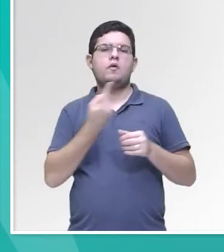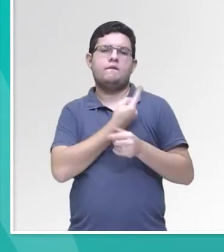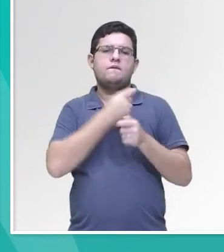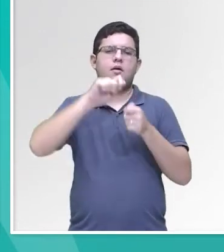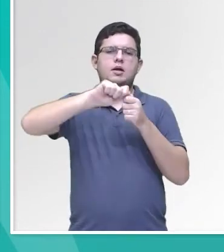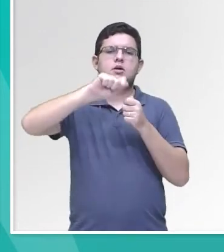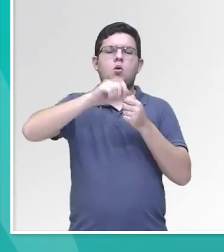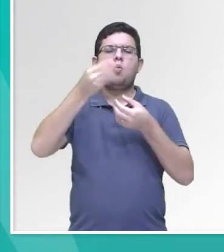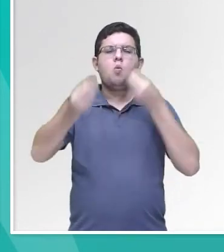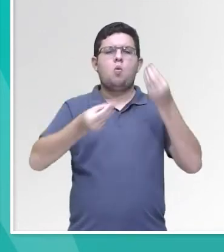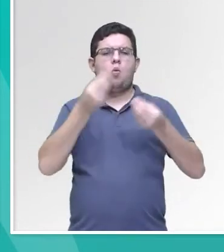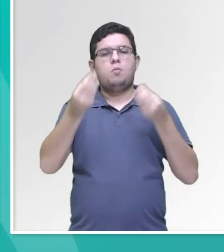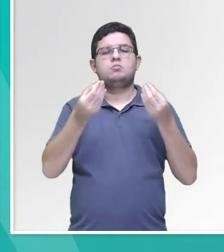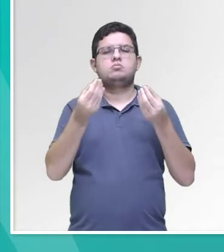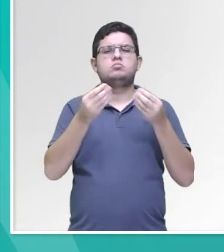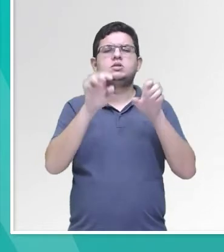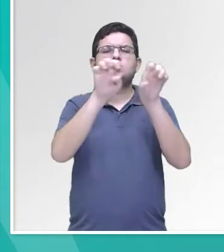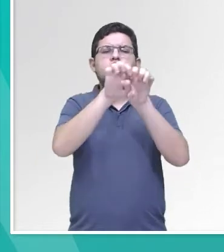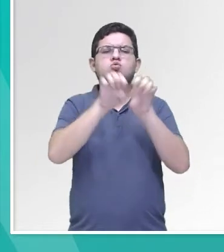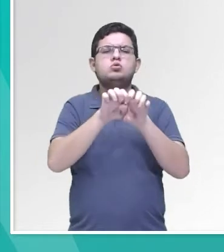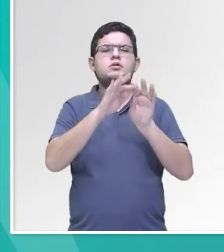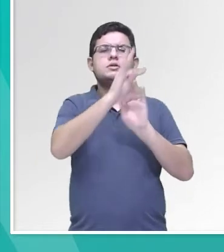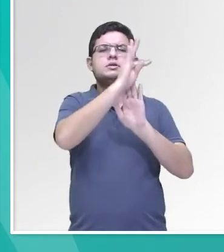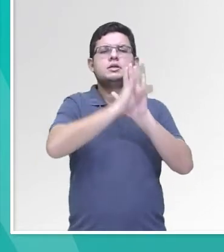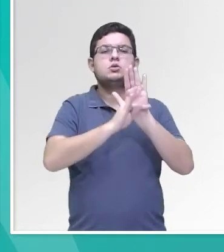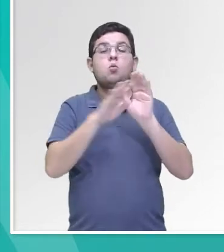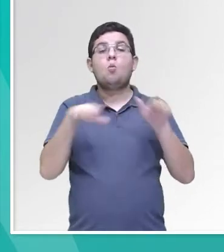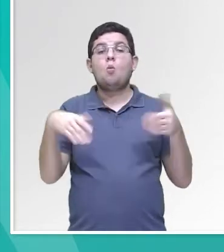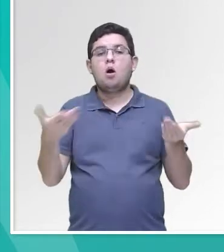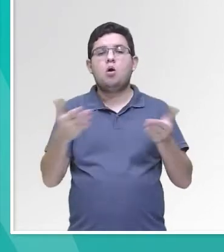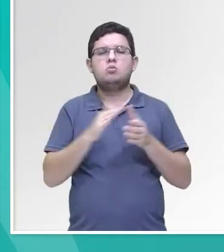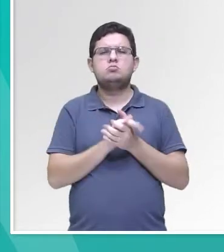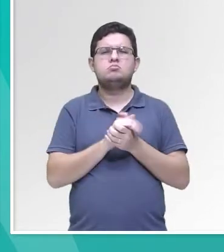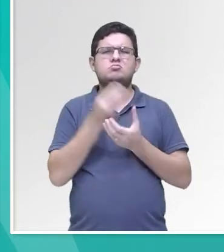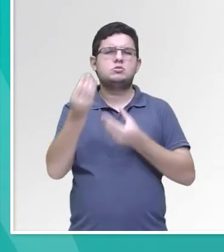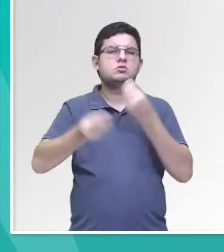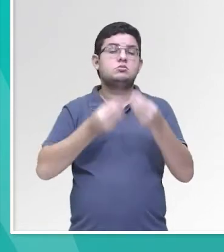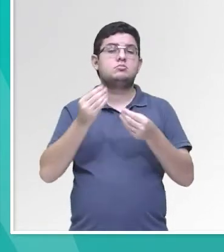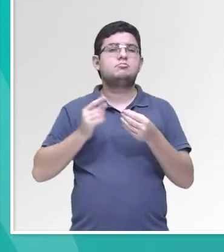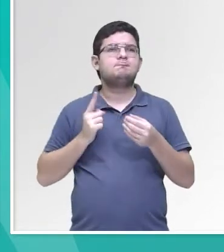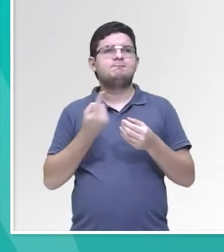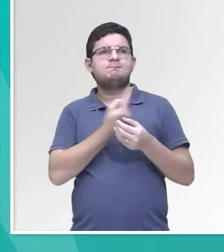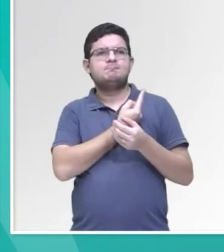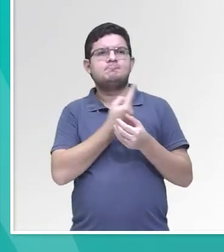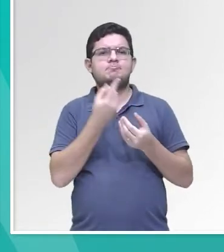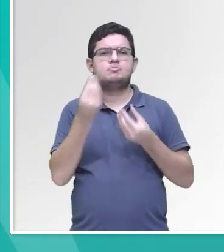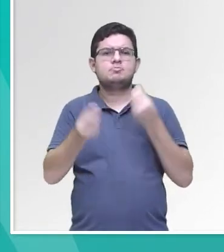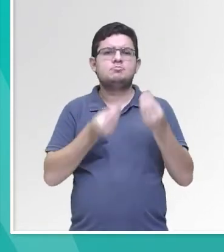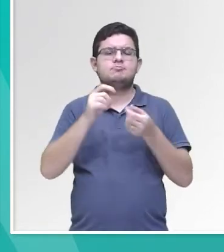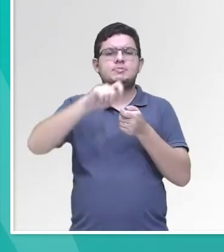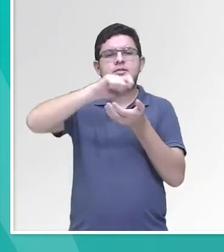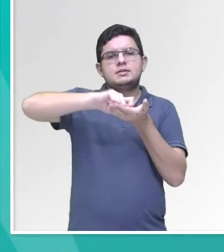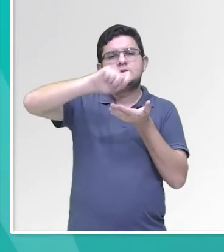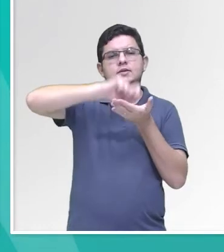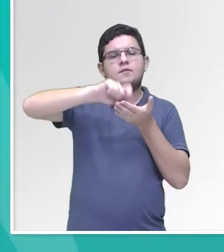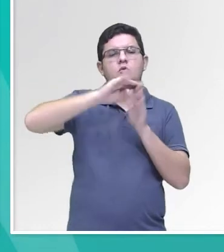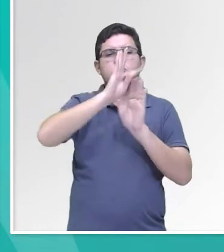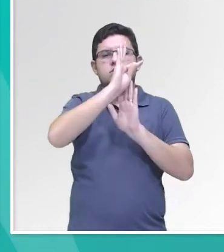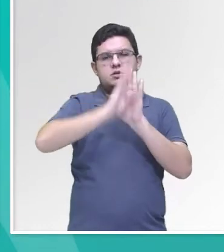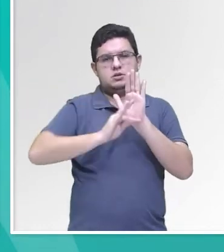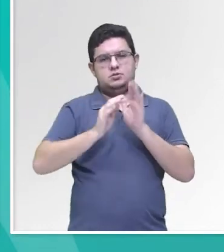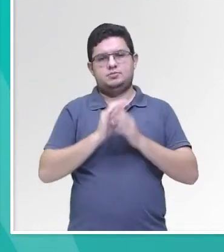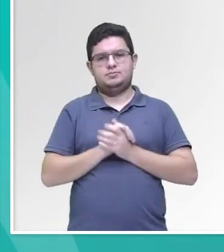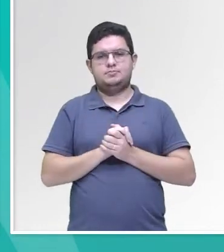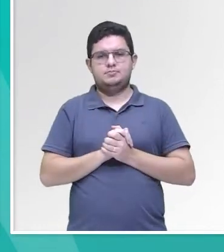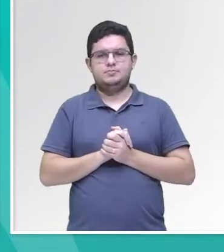minha estrutura textual? Basicamente, como é que eu tenho que escrever esse texto para conseguir atingir tudo isso que a senhora falou? Muito bem,